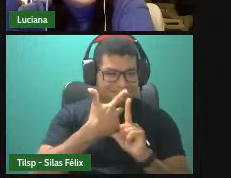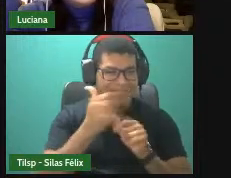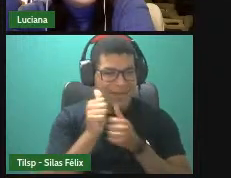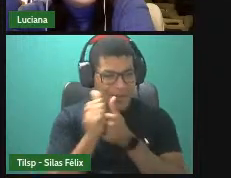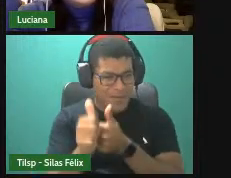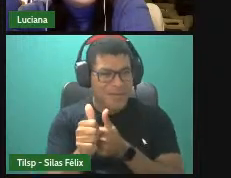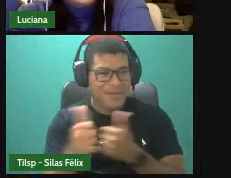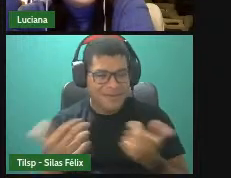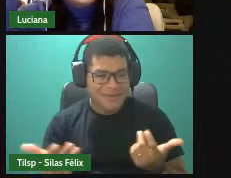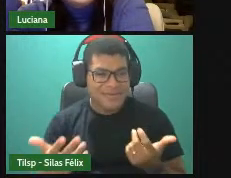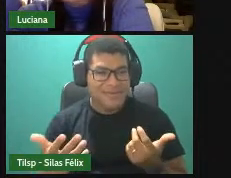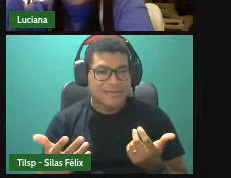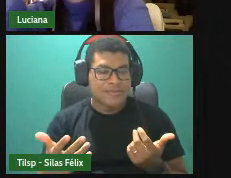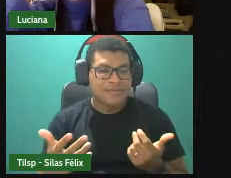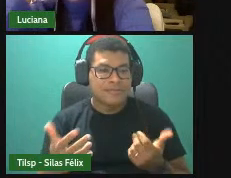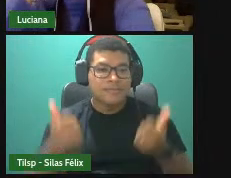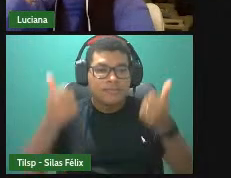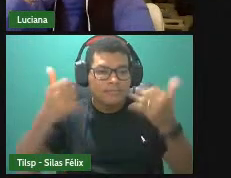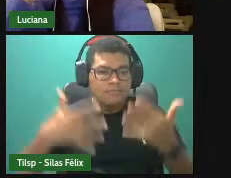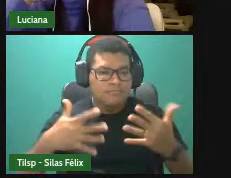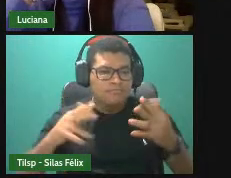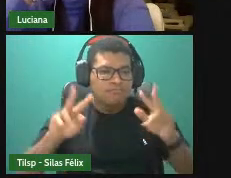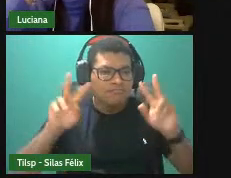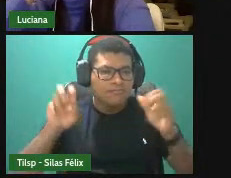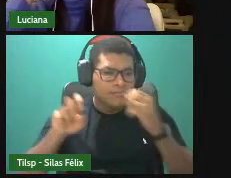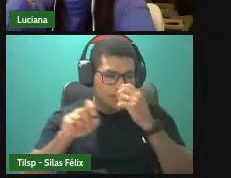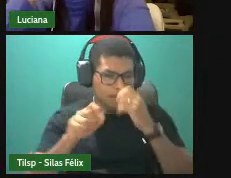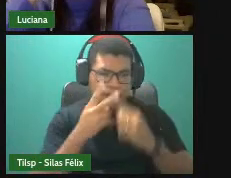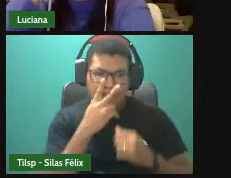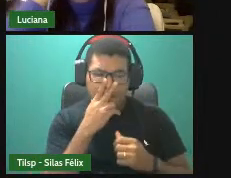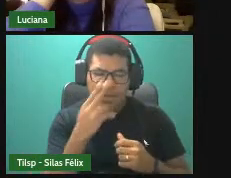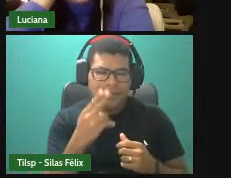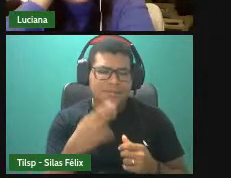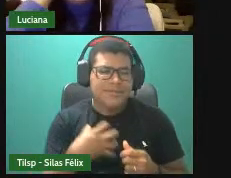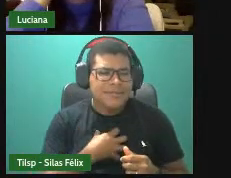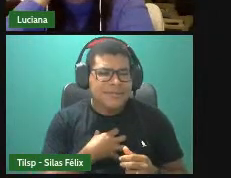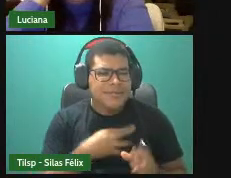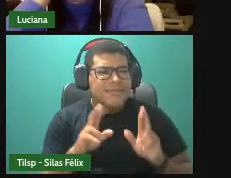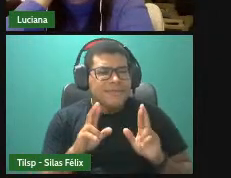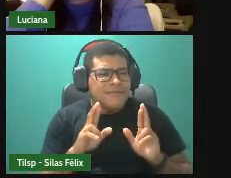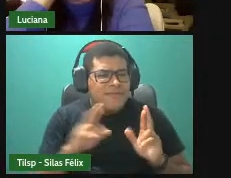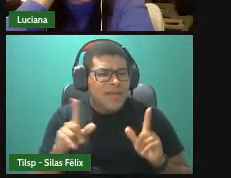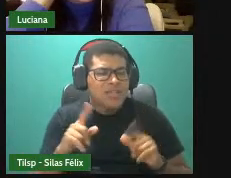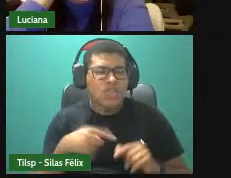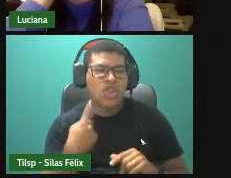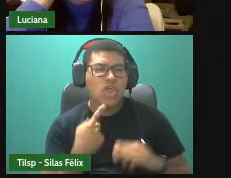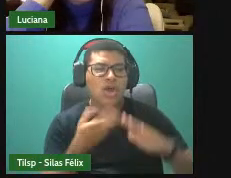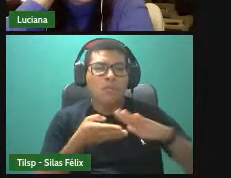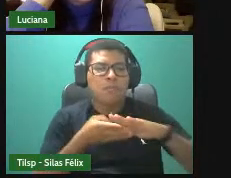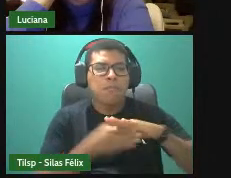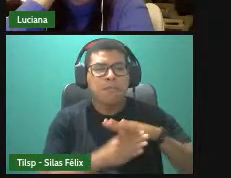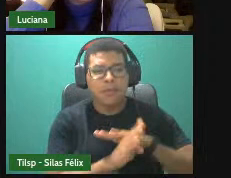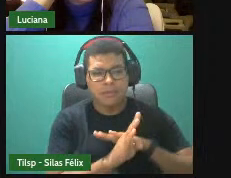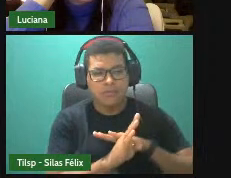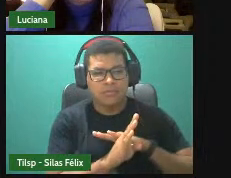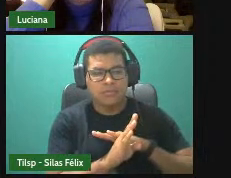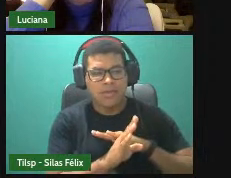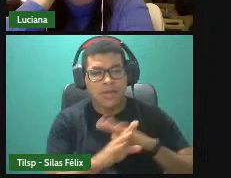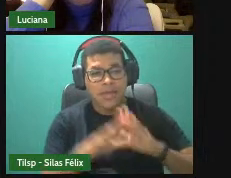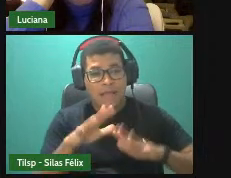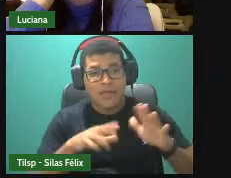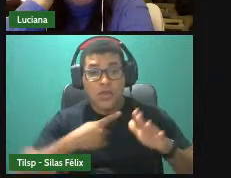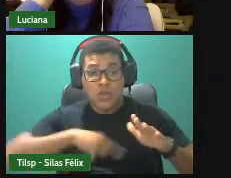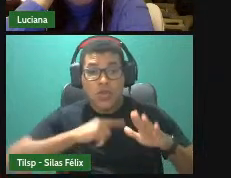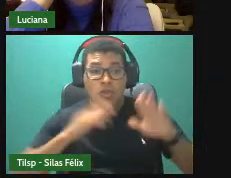um prisma, né, um pouco diferente do que a gente está acostumado a ver, né, porque de repente a gente fica muito focado, né,